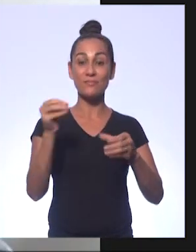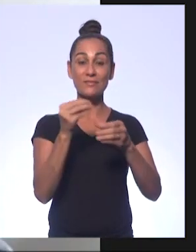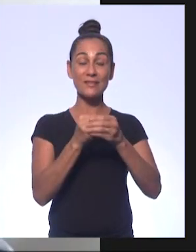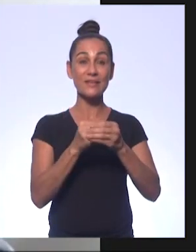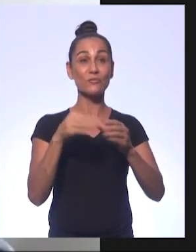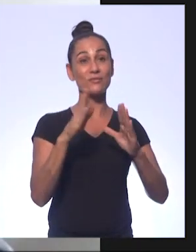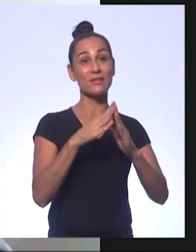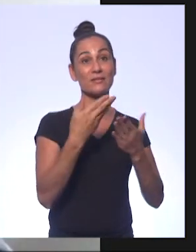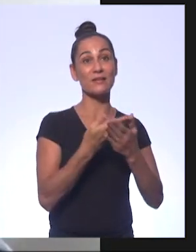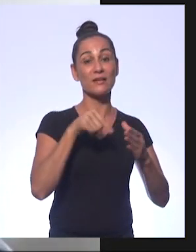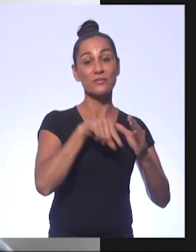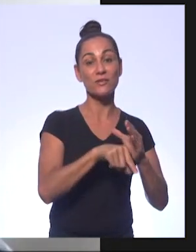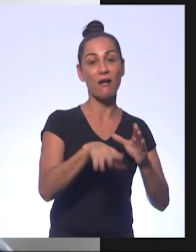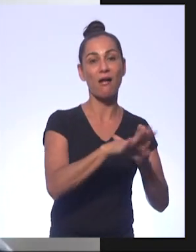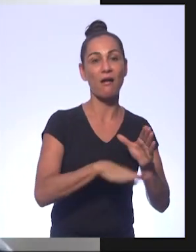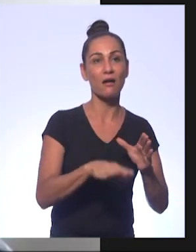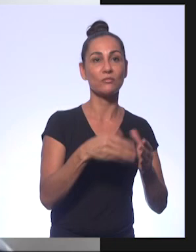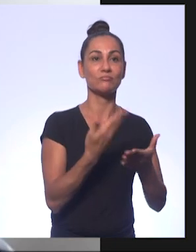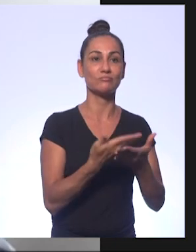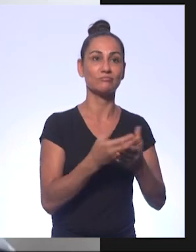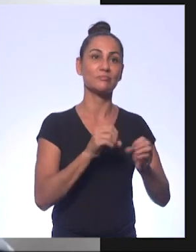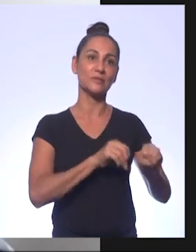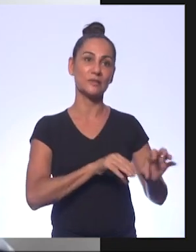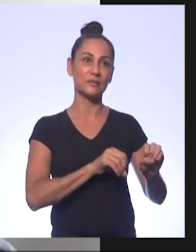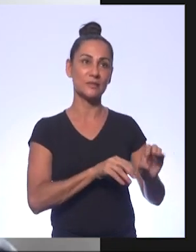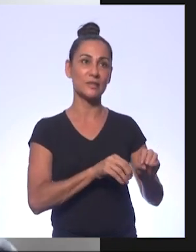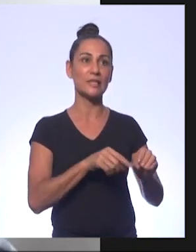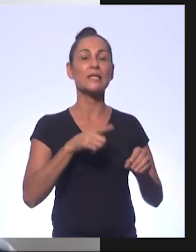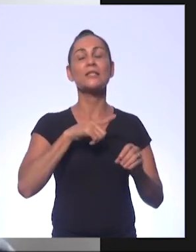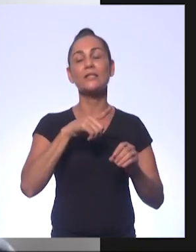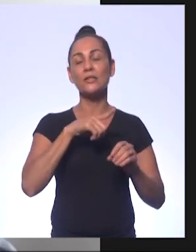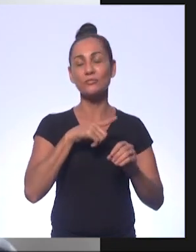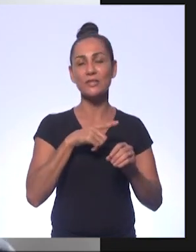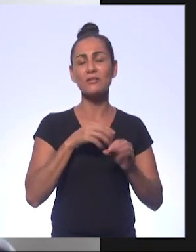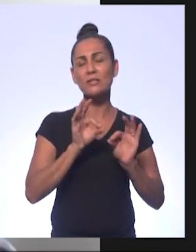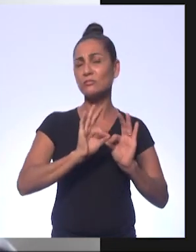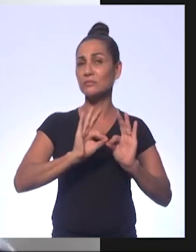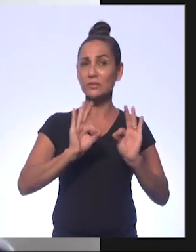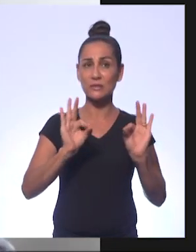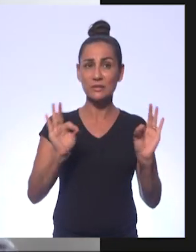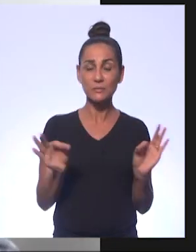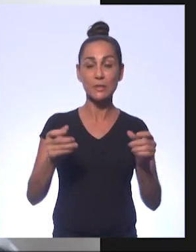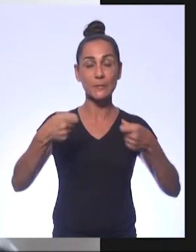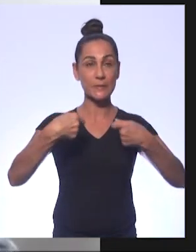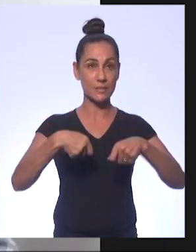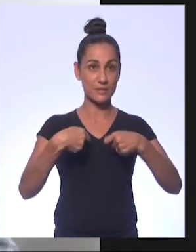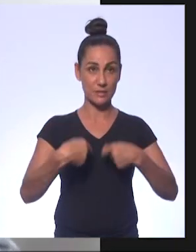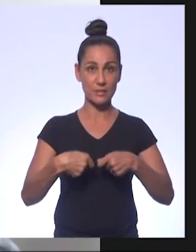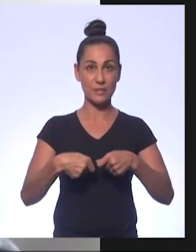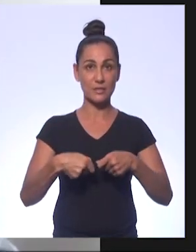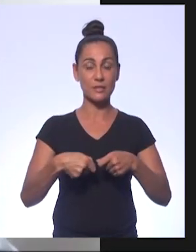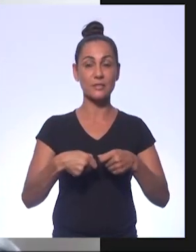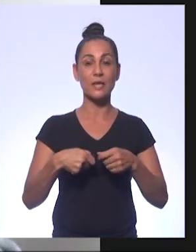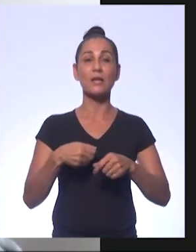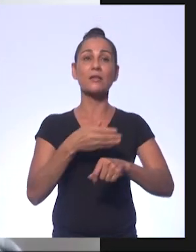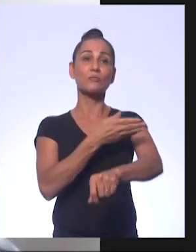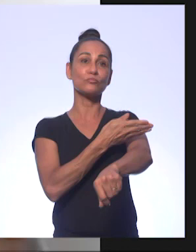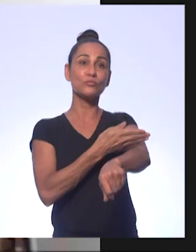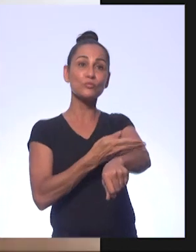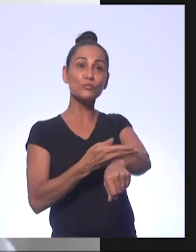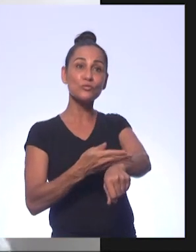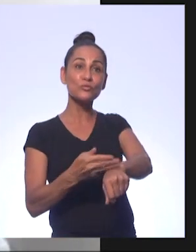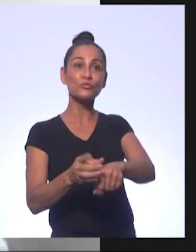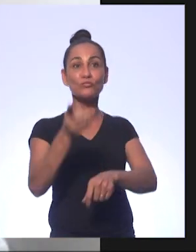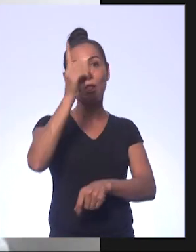aqui revolucionária para dizer. Eu tenho essa coisa simples que precisa estar na rotina do